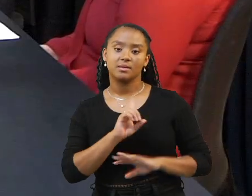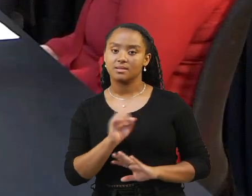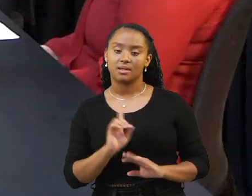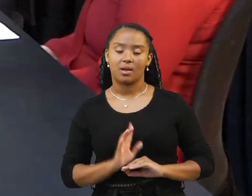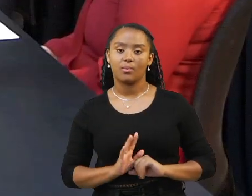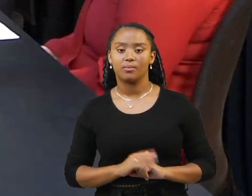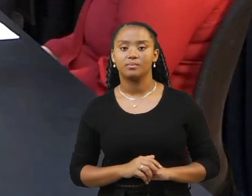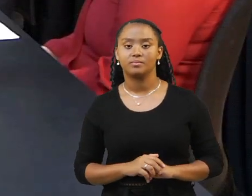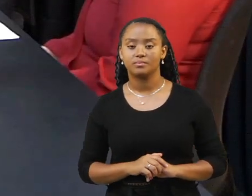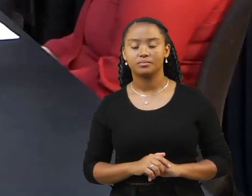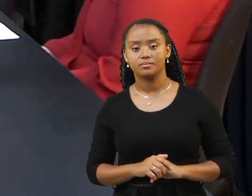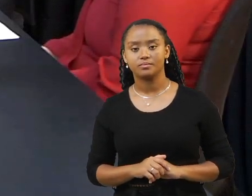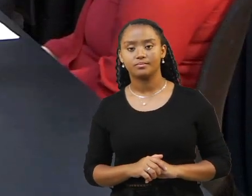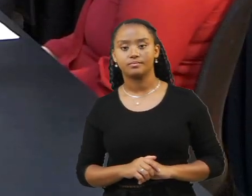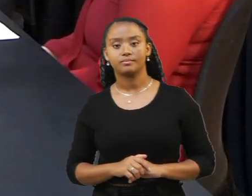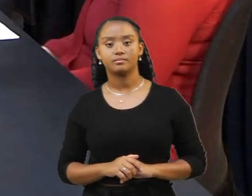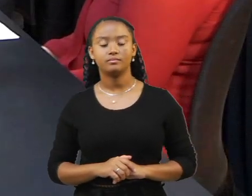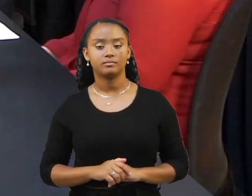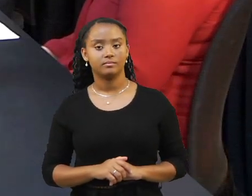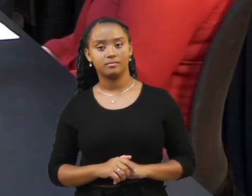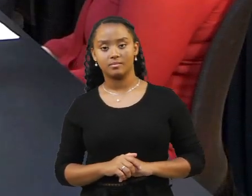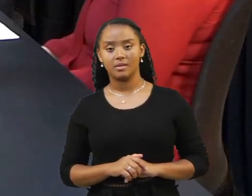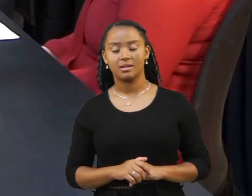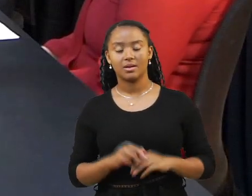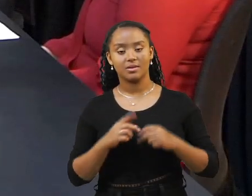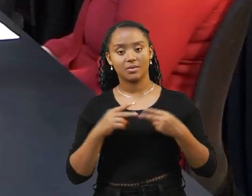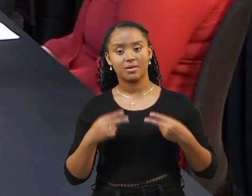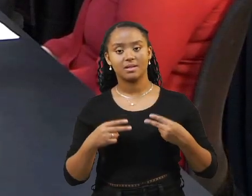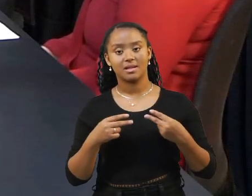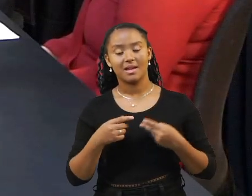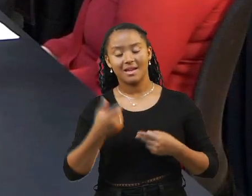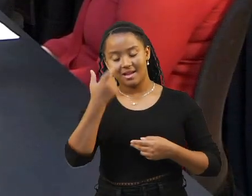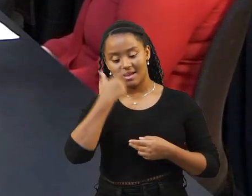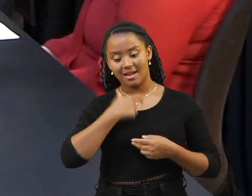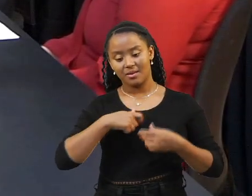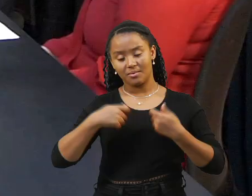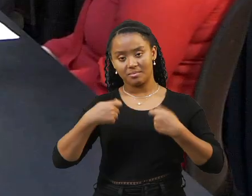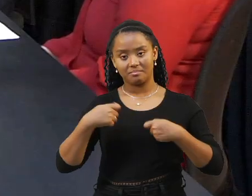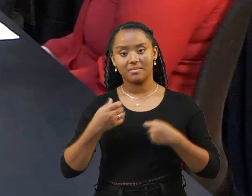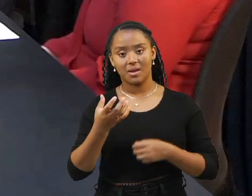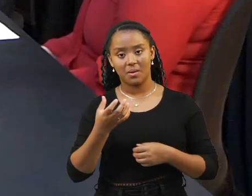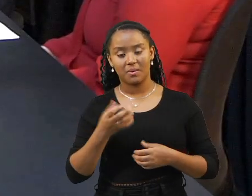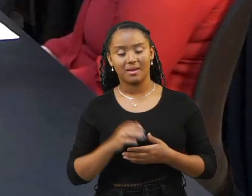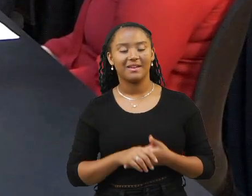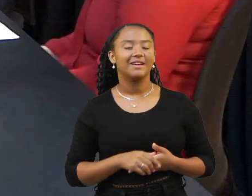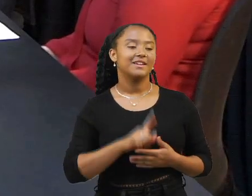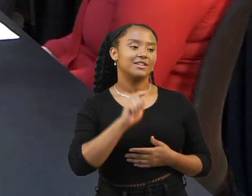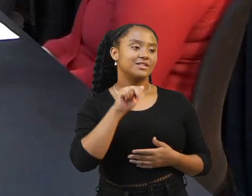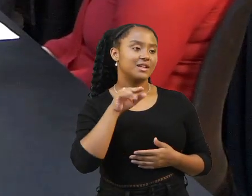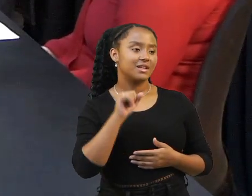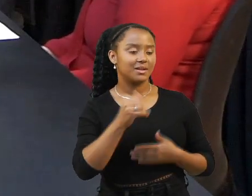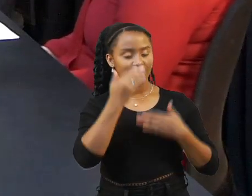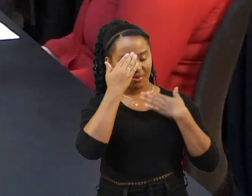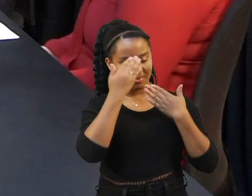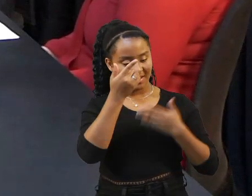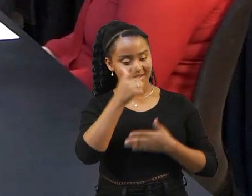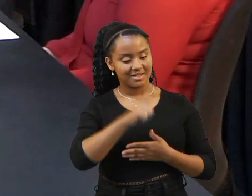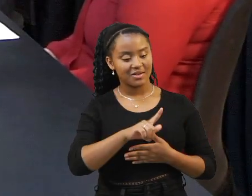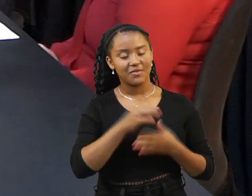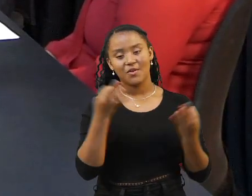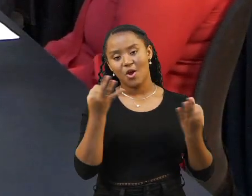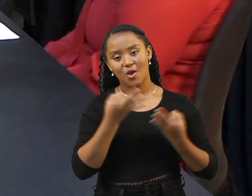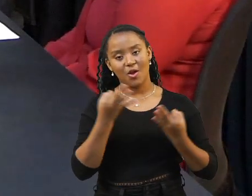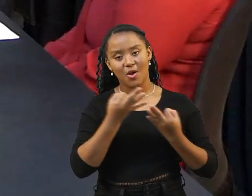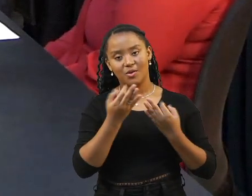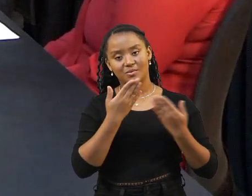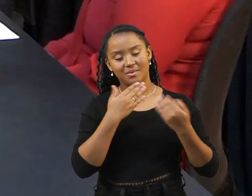família, um grupo, colegas, não. Aquele merecimento desenhado por você. Geni, muito obrigada mais uma vez.